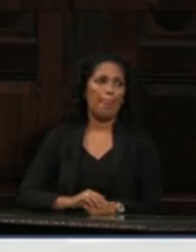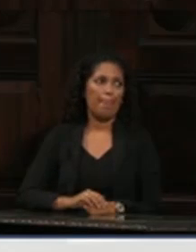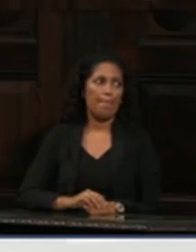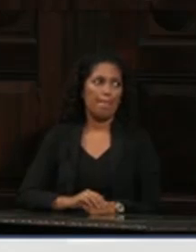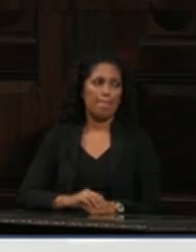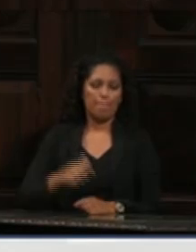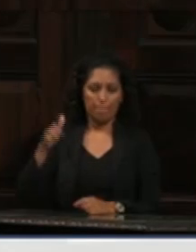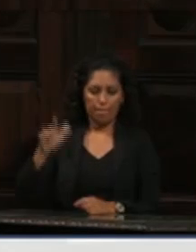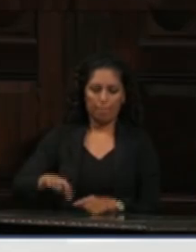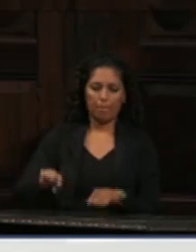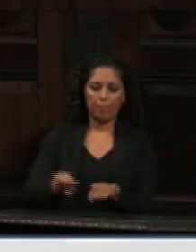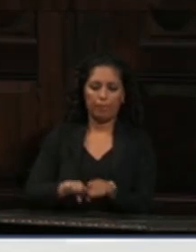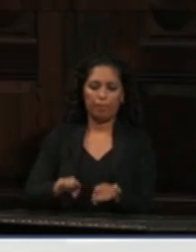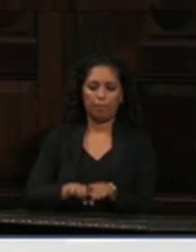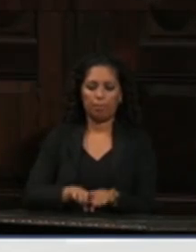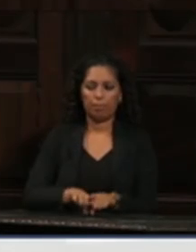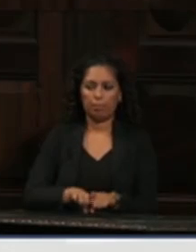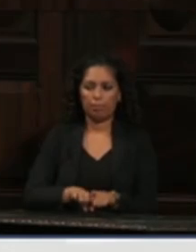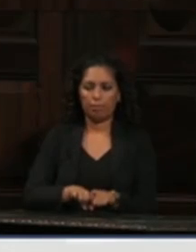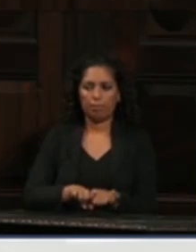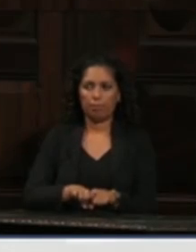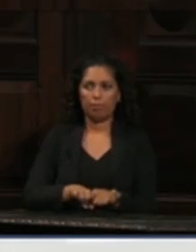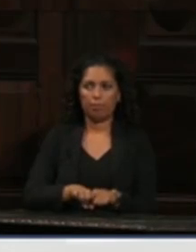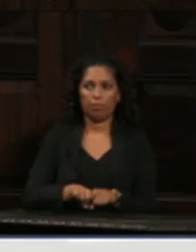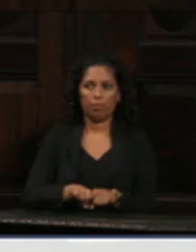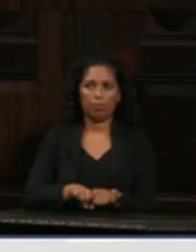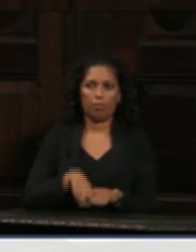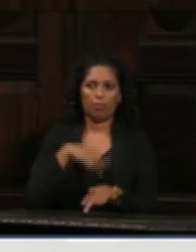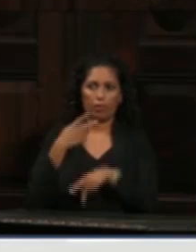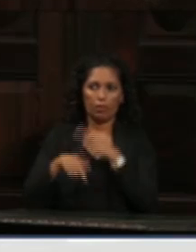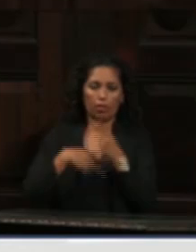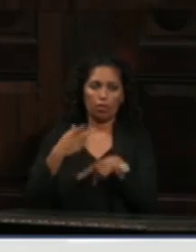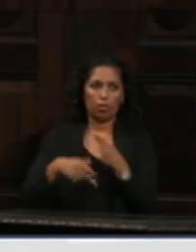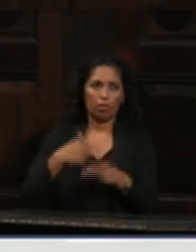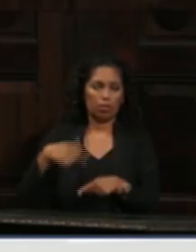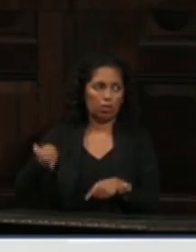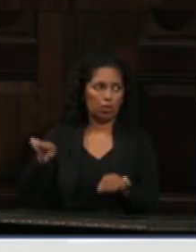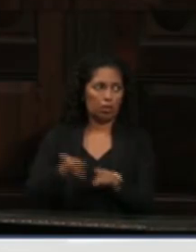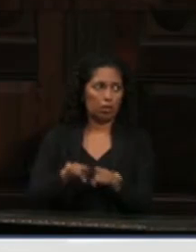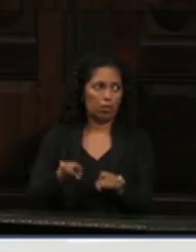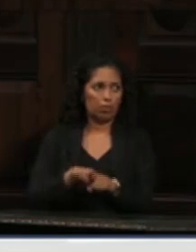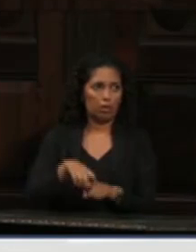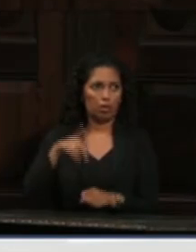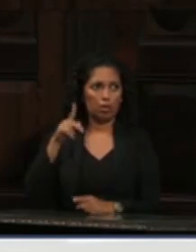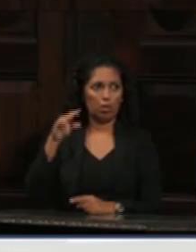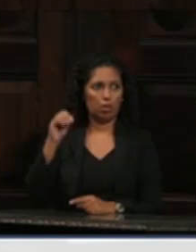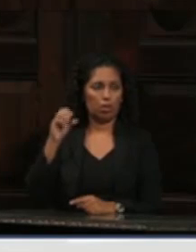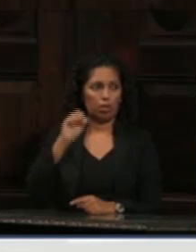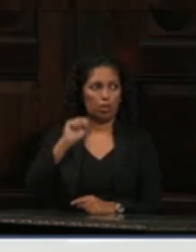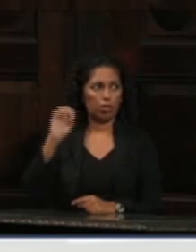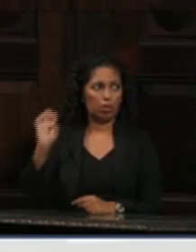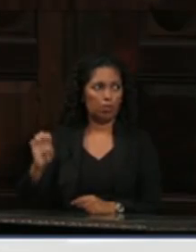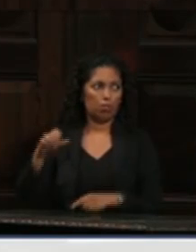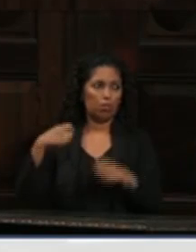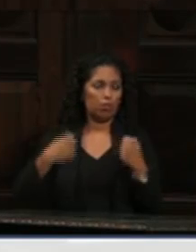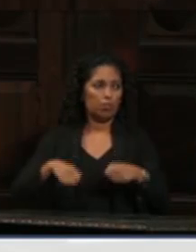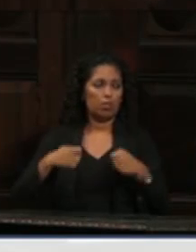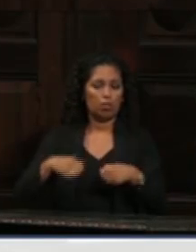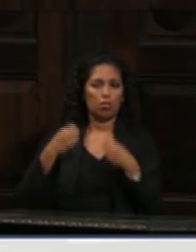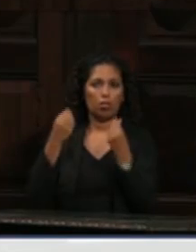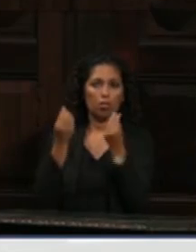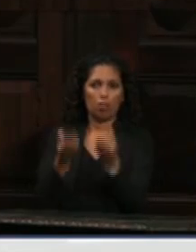E mais ainda, disse ainda que esta posse teria que ser